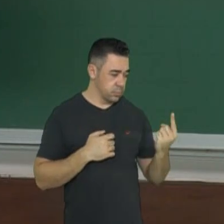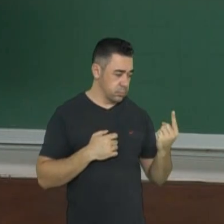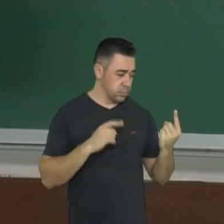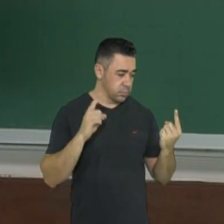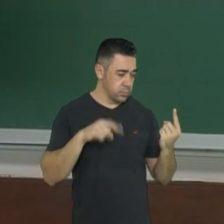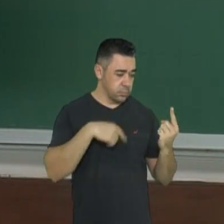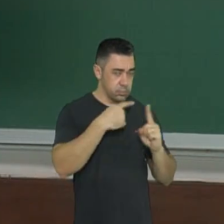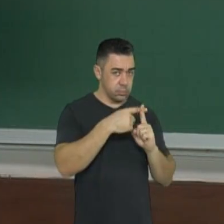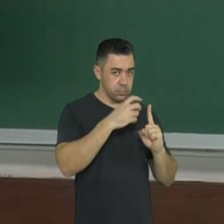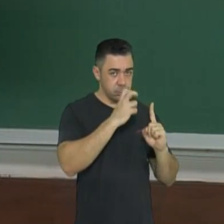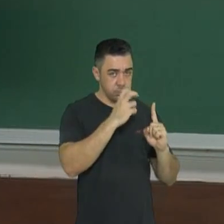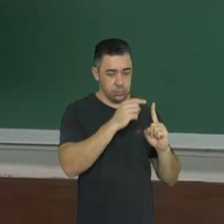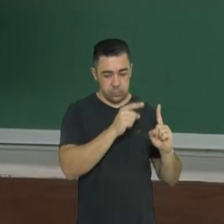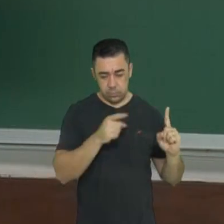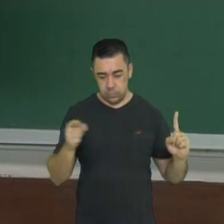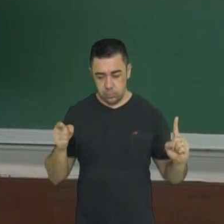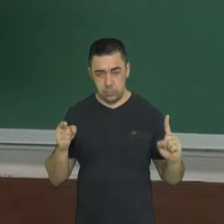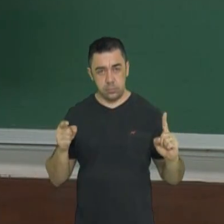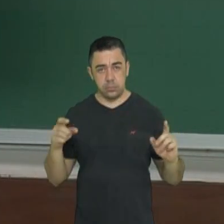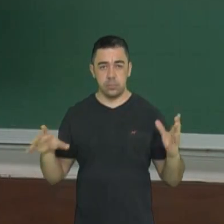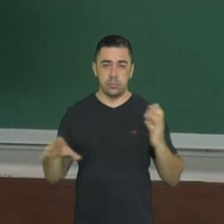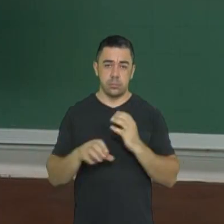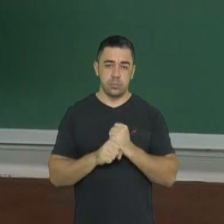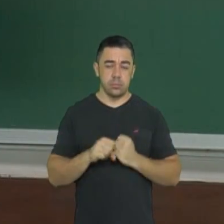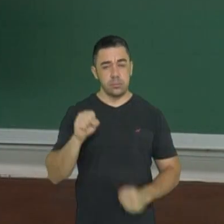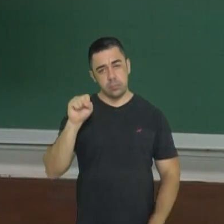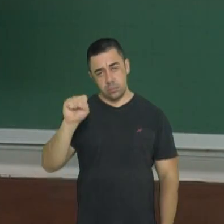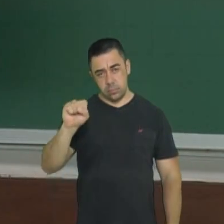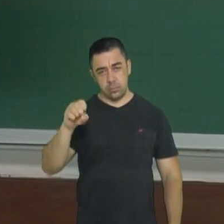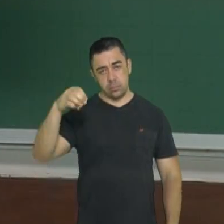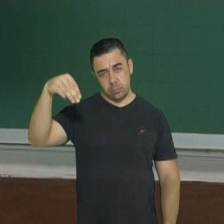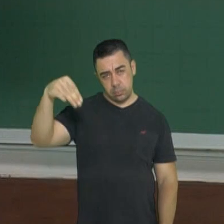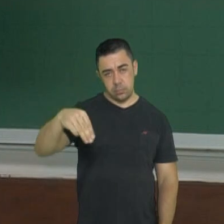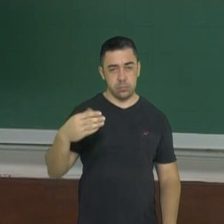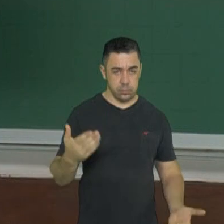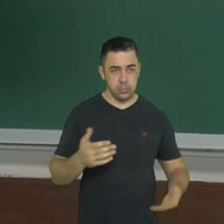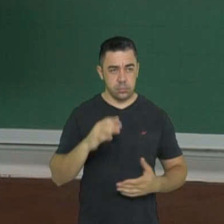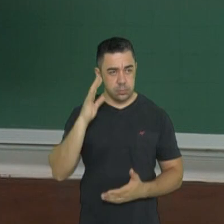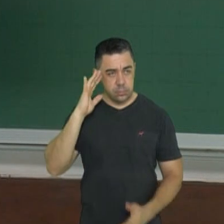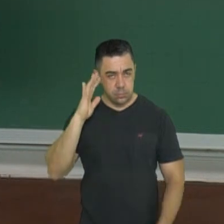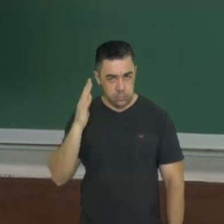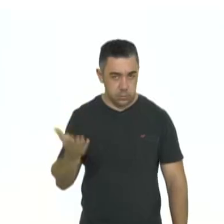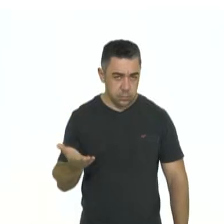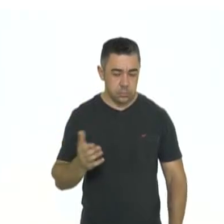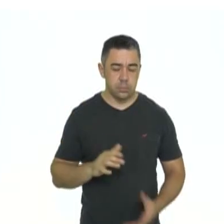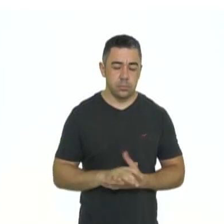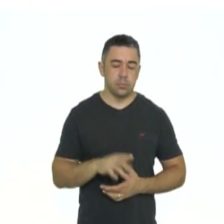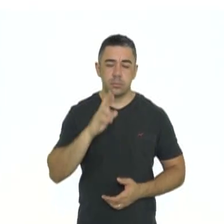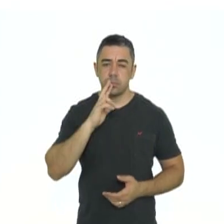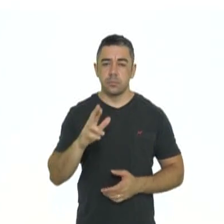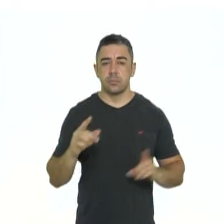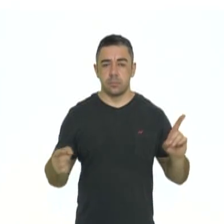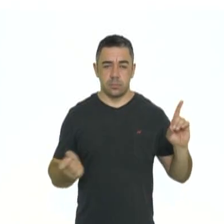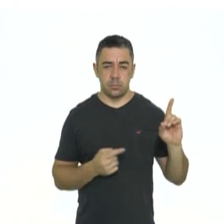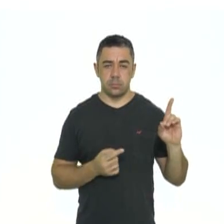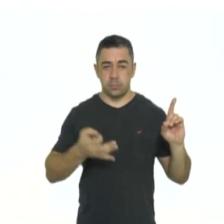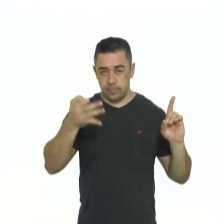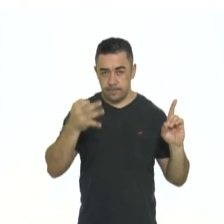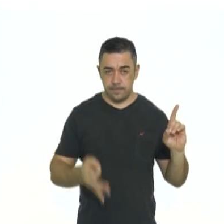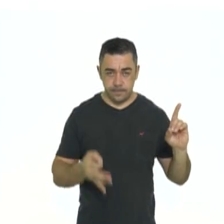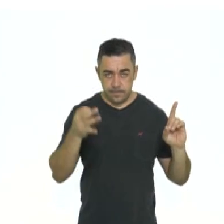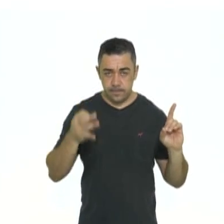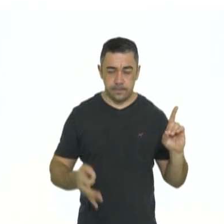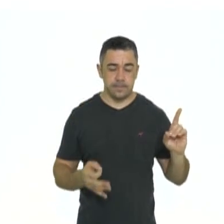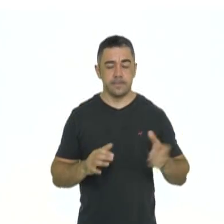depois Sim começa o fermento então oito tá então aqui a resposta correta é a alternativa d